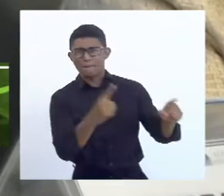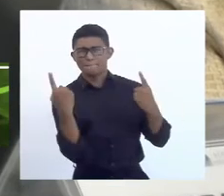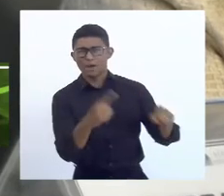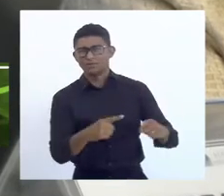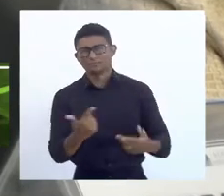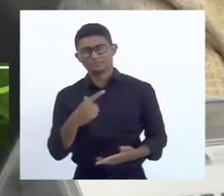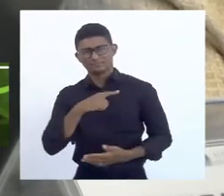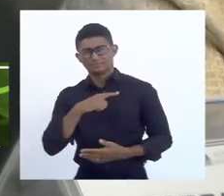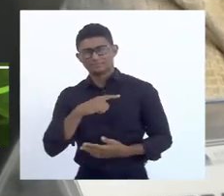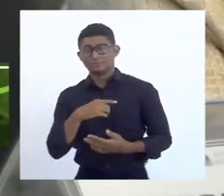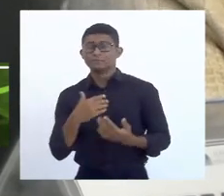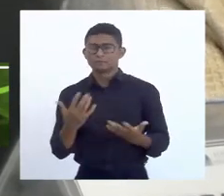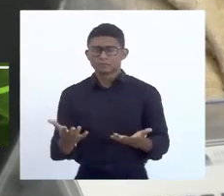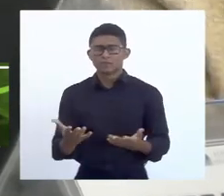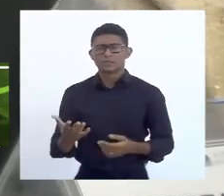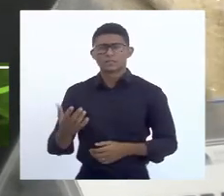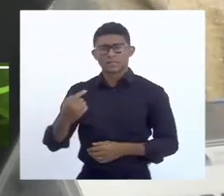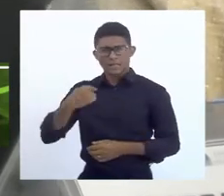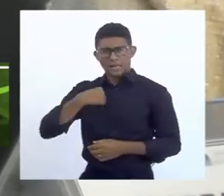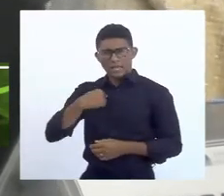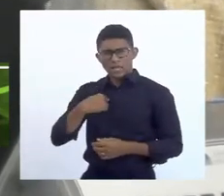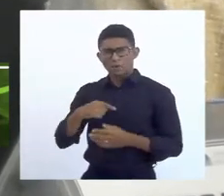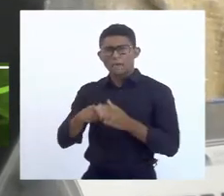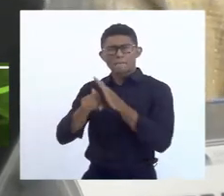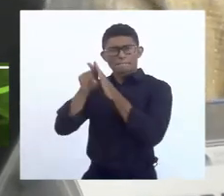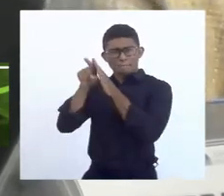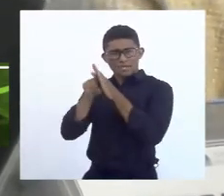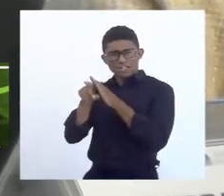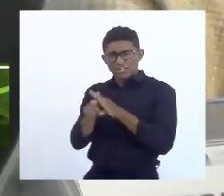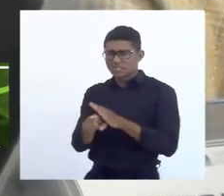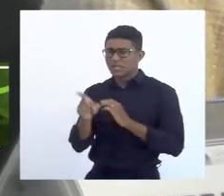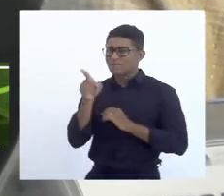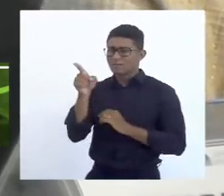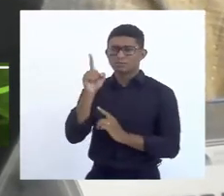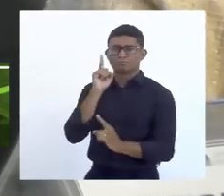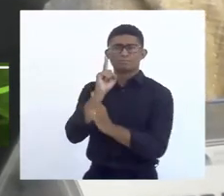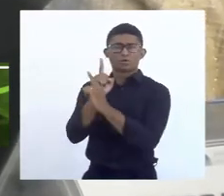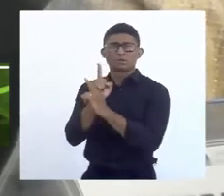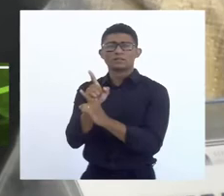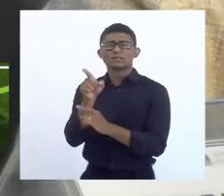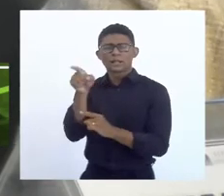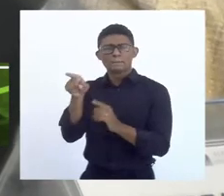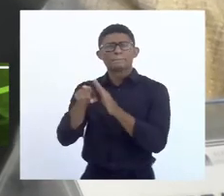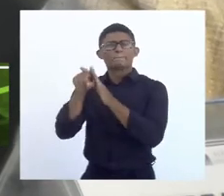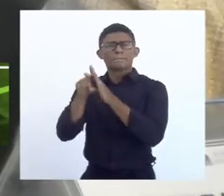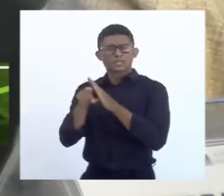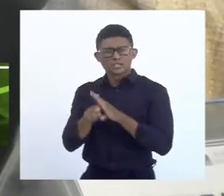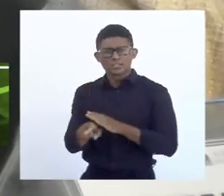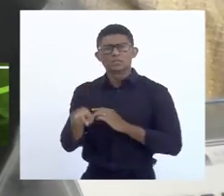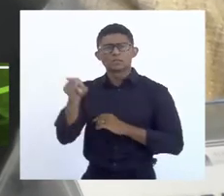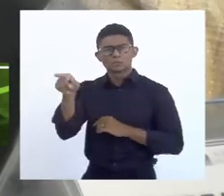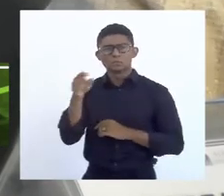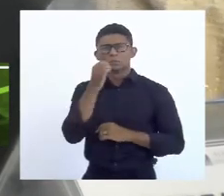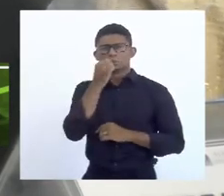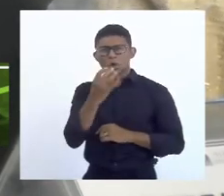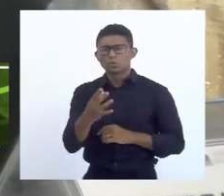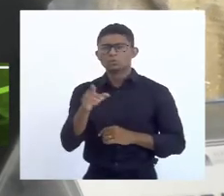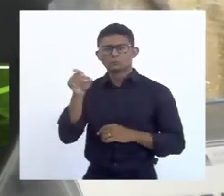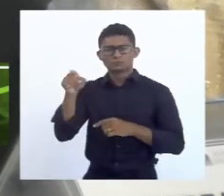que eu recorrentemente cito sobre esse tema, e que foi um dos primeiros trabalhos que eu